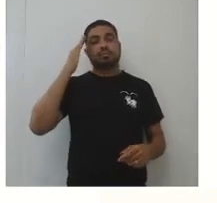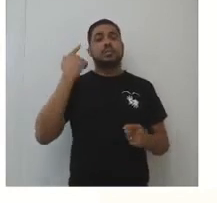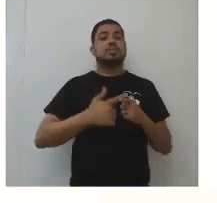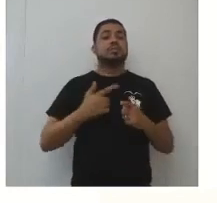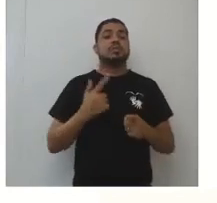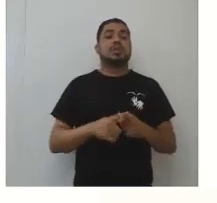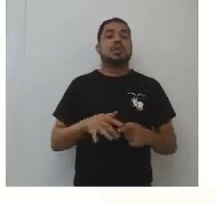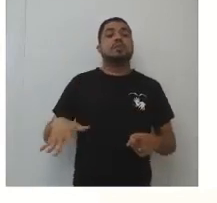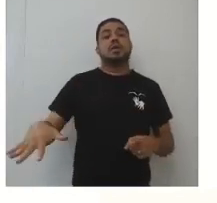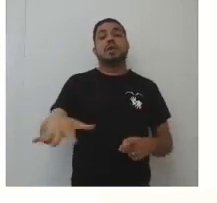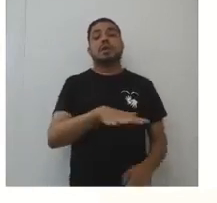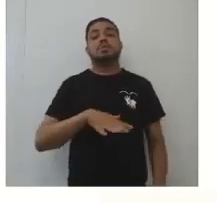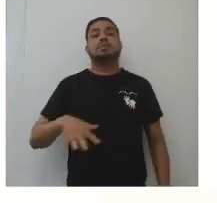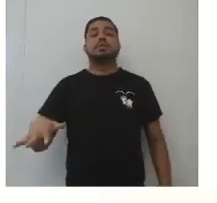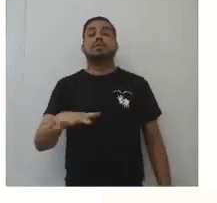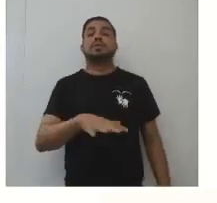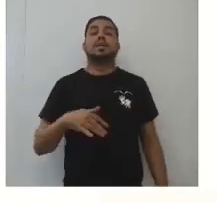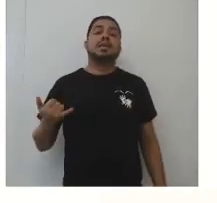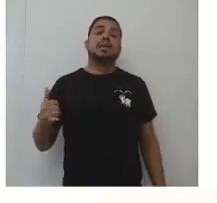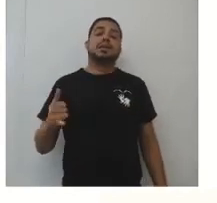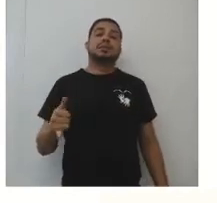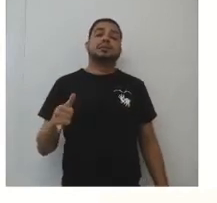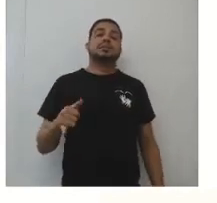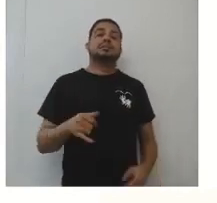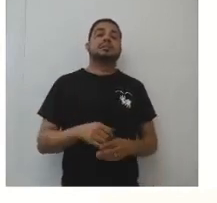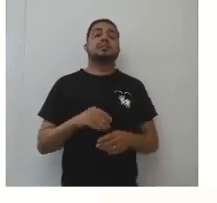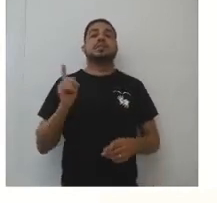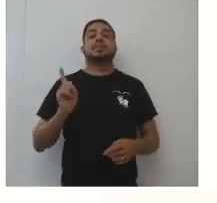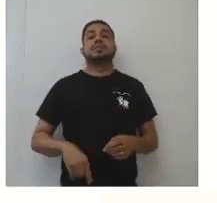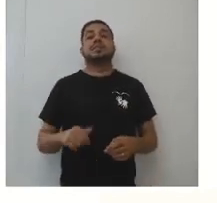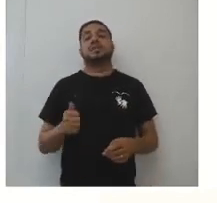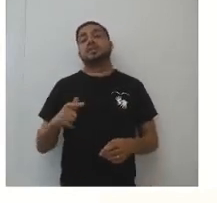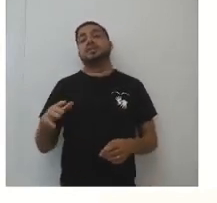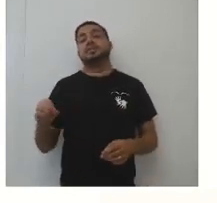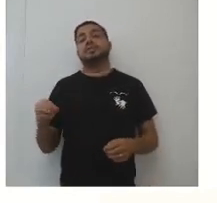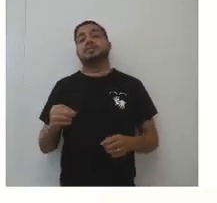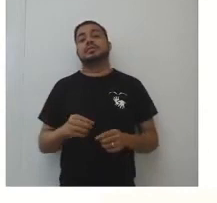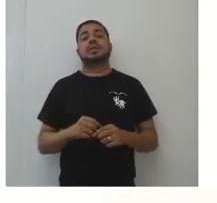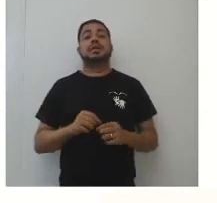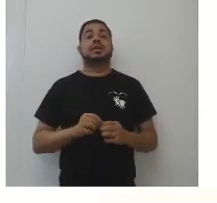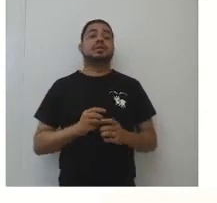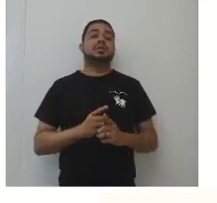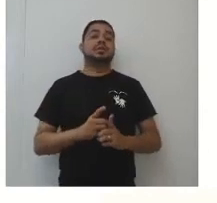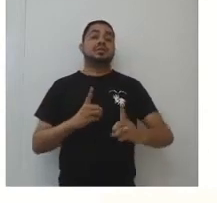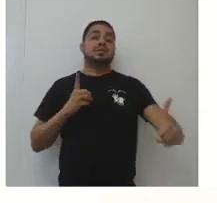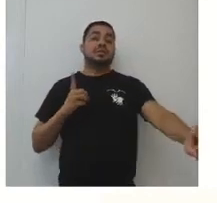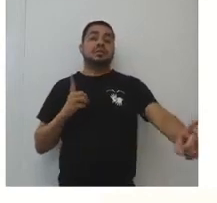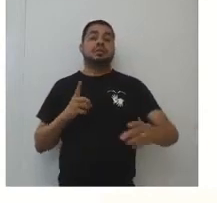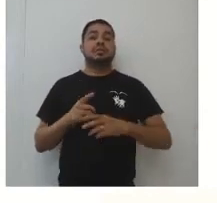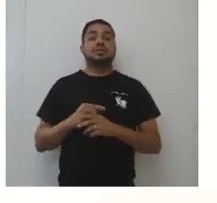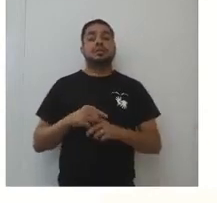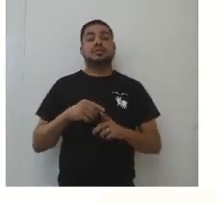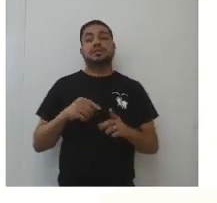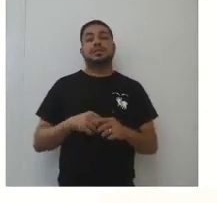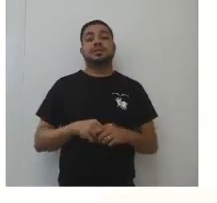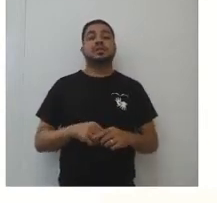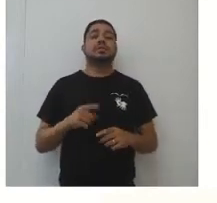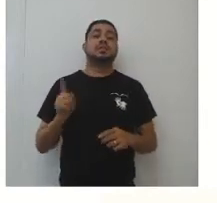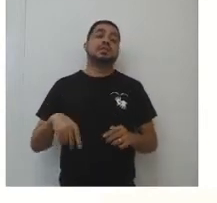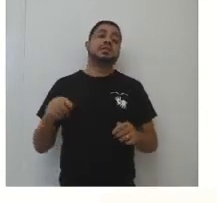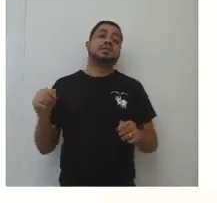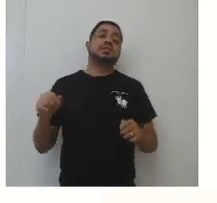elétrico é uma ação à distância, o gráfico que aparece aí é